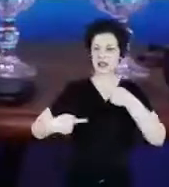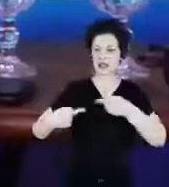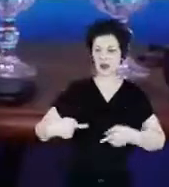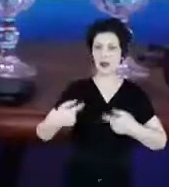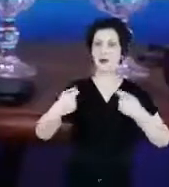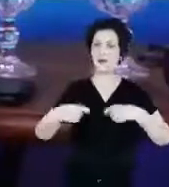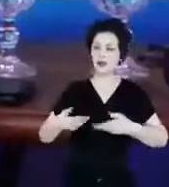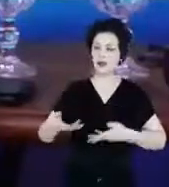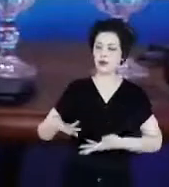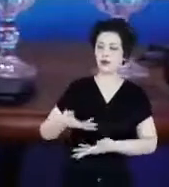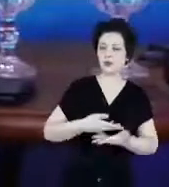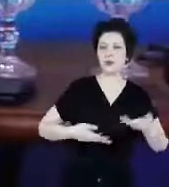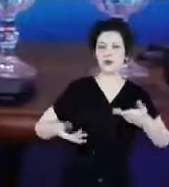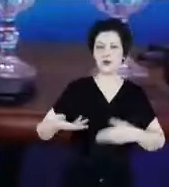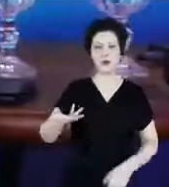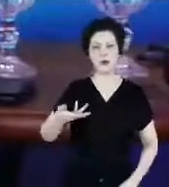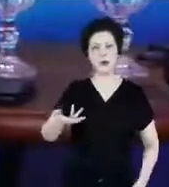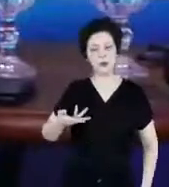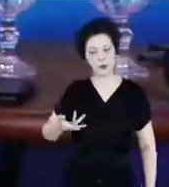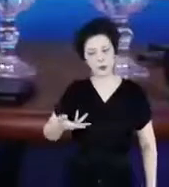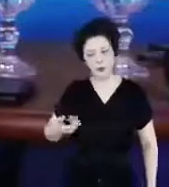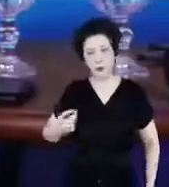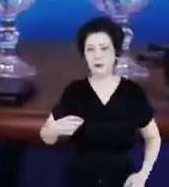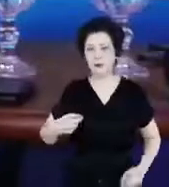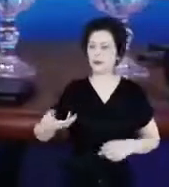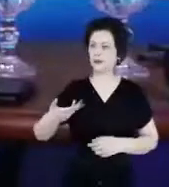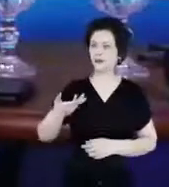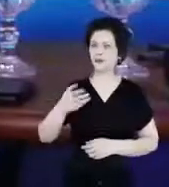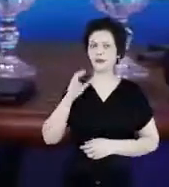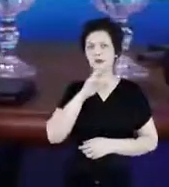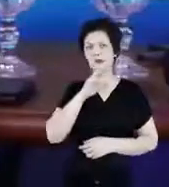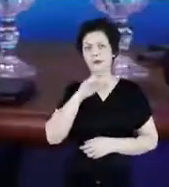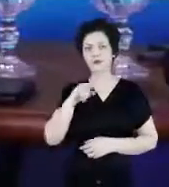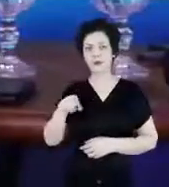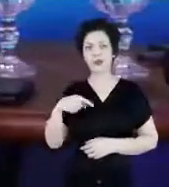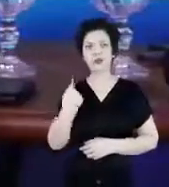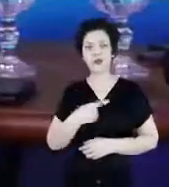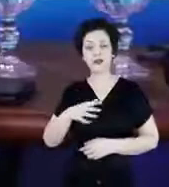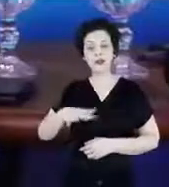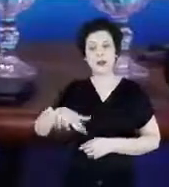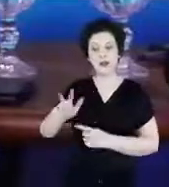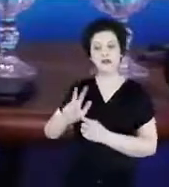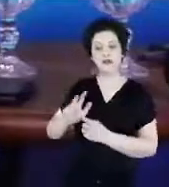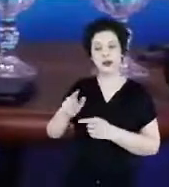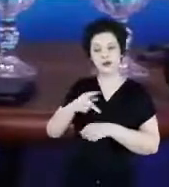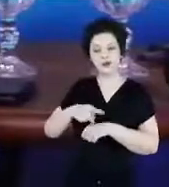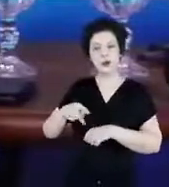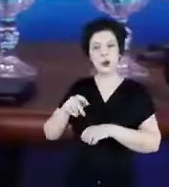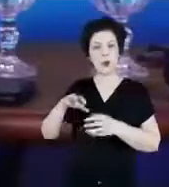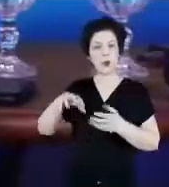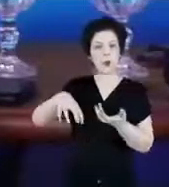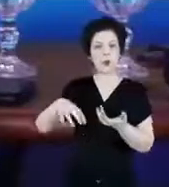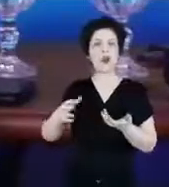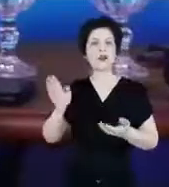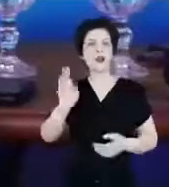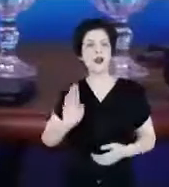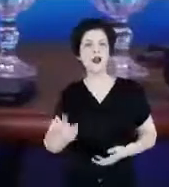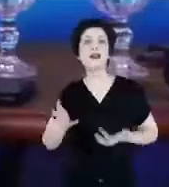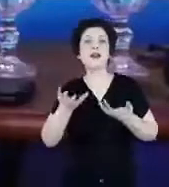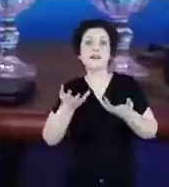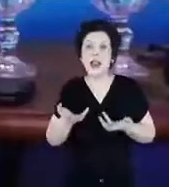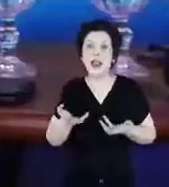fluir numa velocidade ainda maior e nós, na frente das energias renováveis no Congresso Nacional, queremos ser parceiros